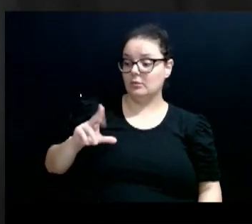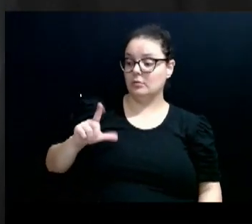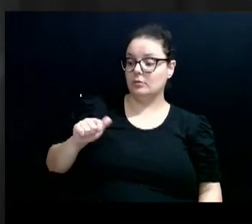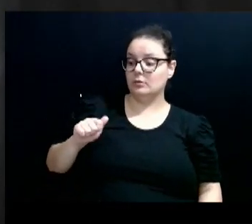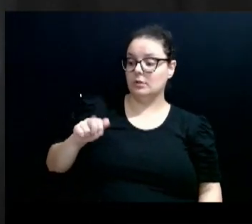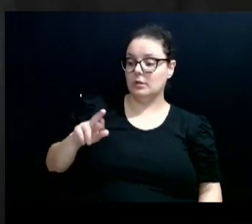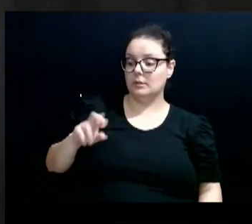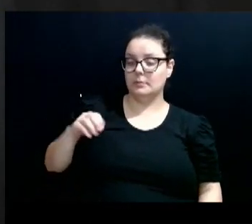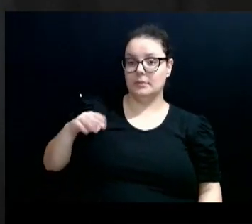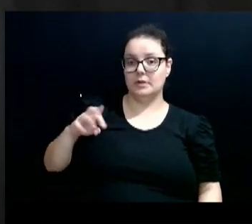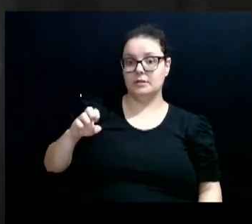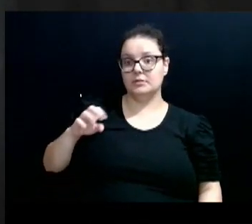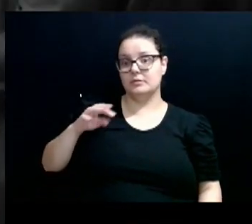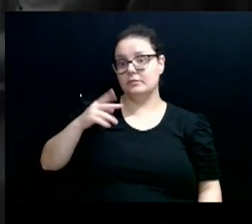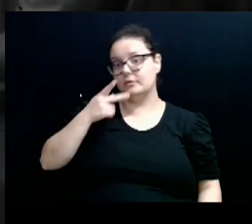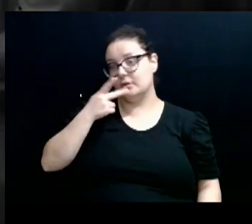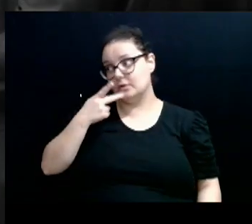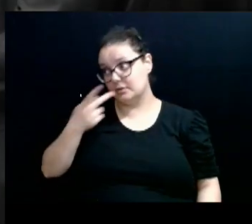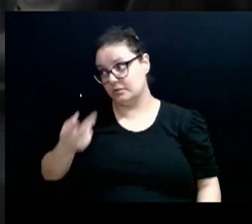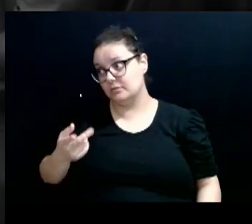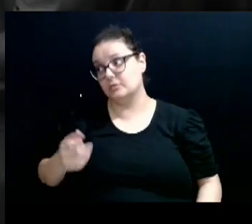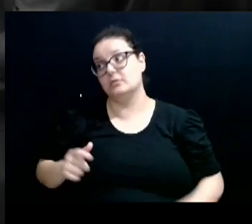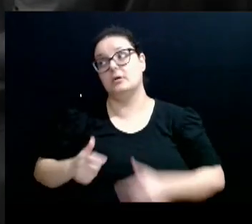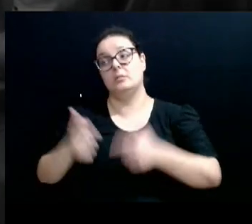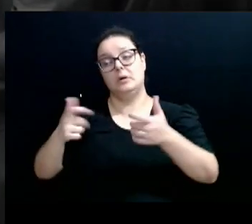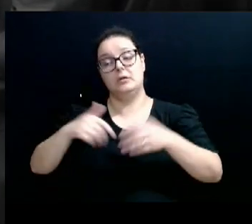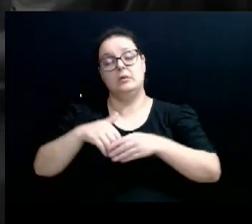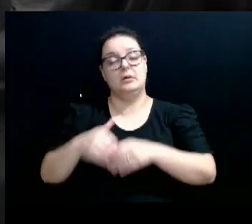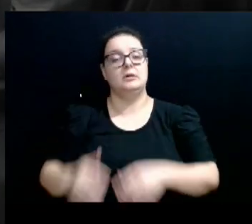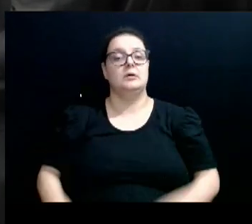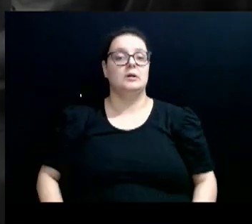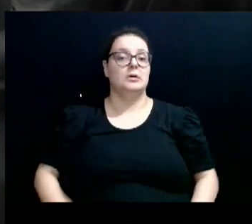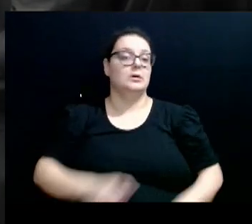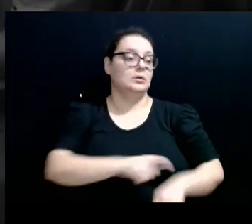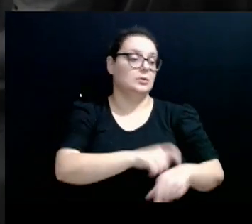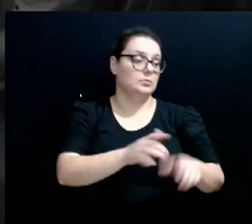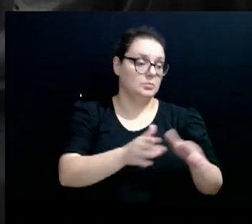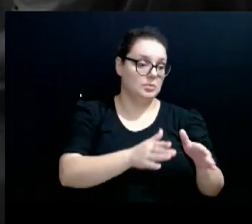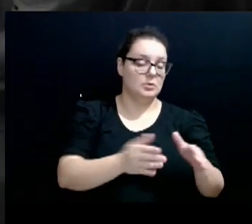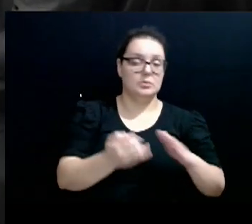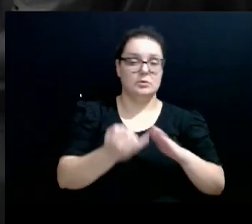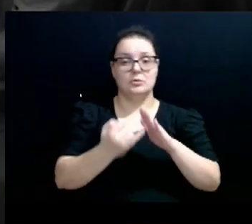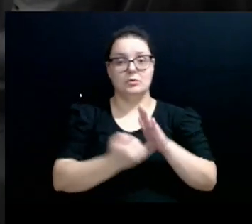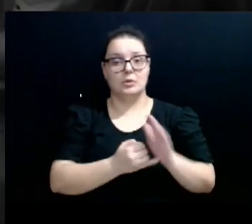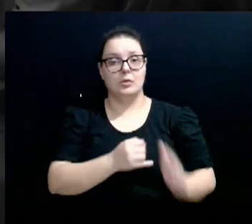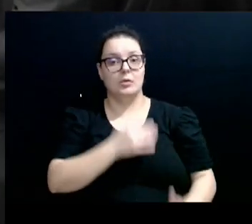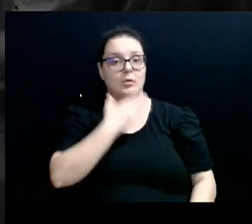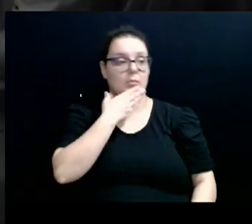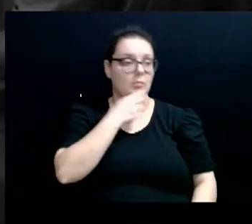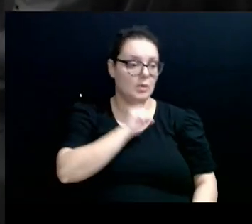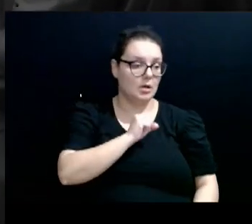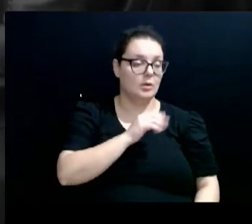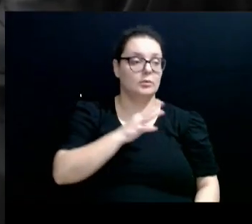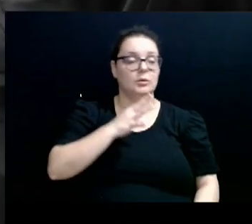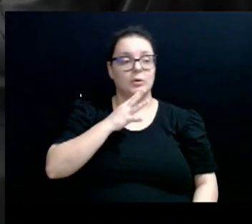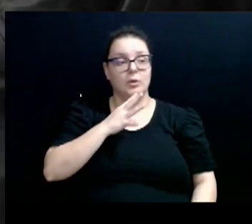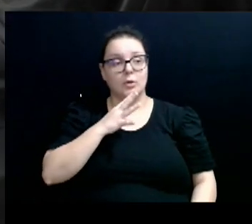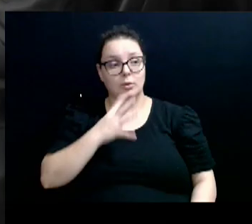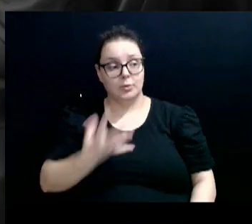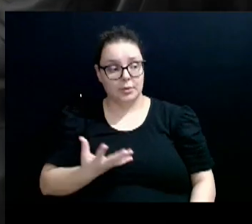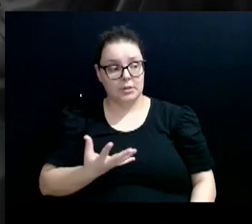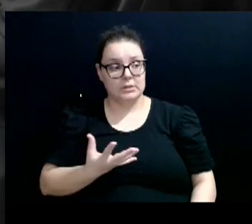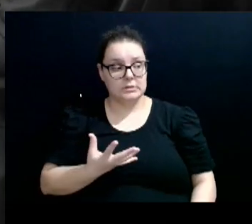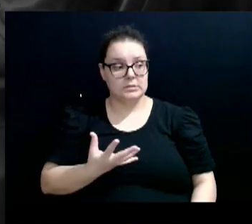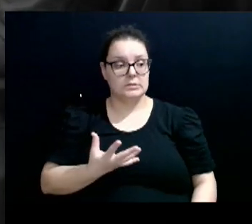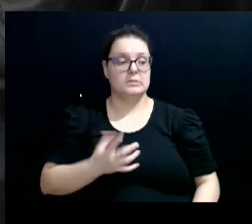do DEM, né? E esse período que o senhor esteve lá no Instituto Paulo Freire, conhecendo essa outra